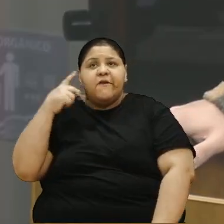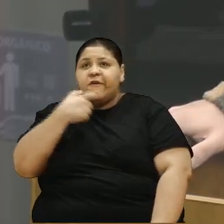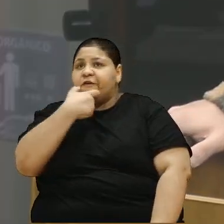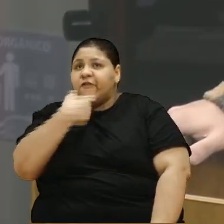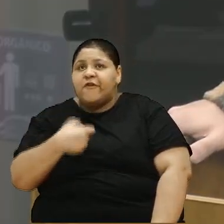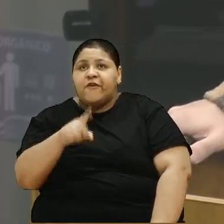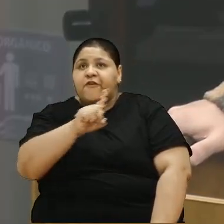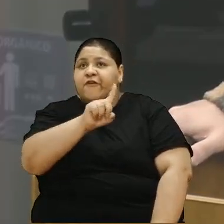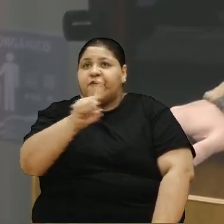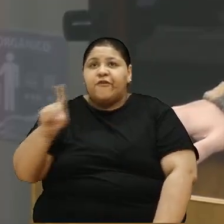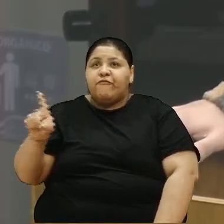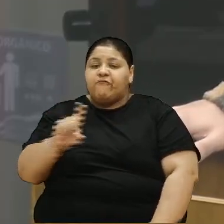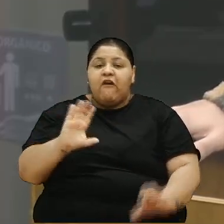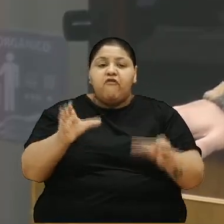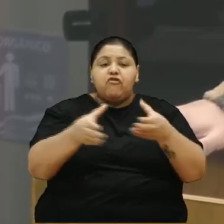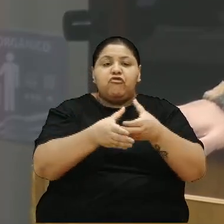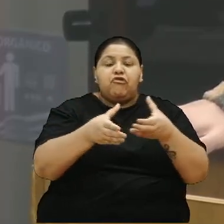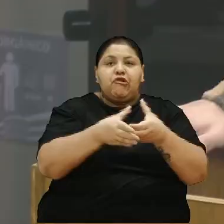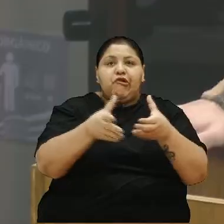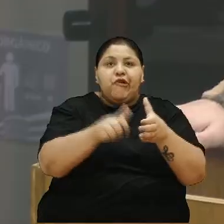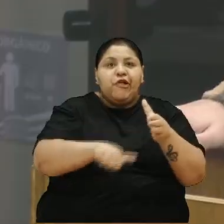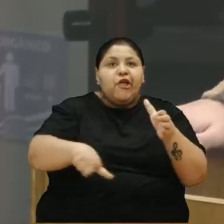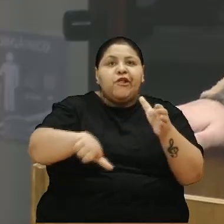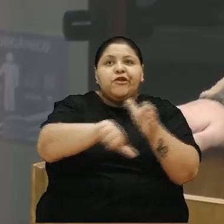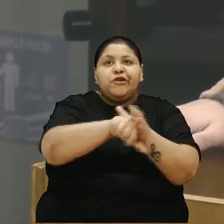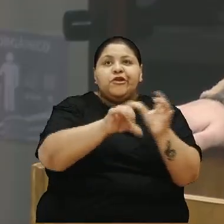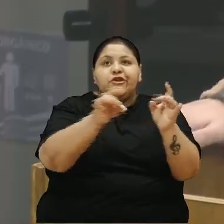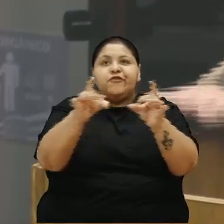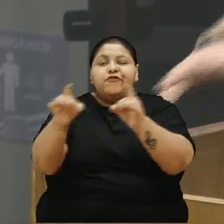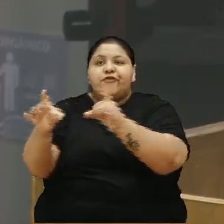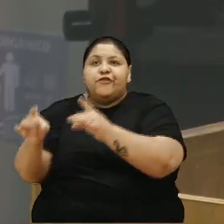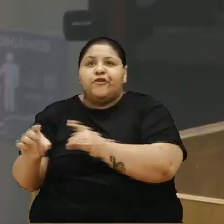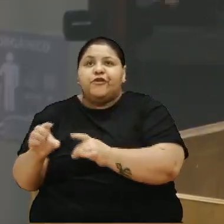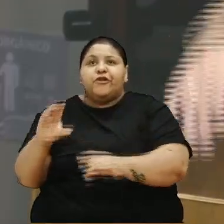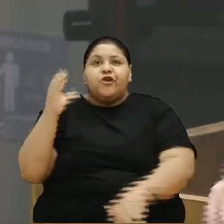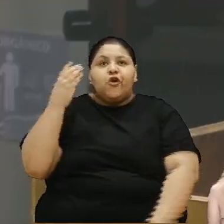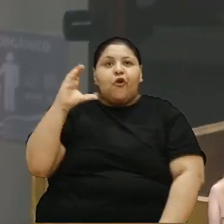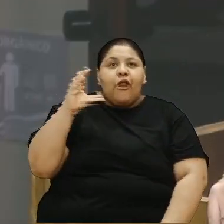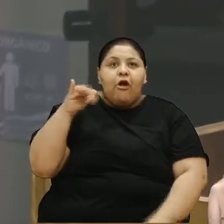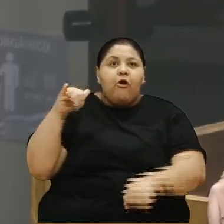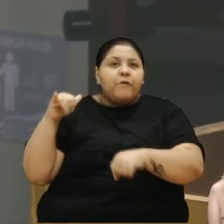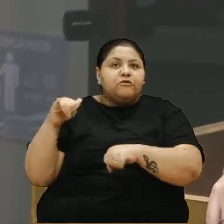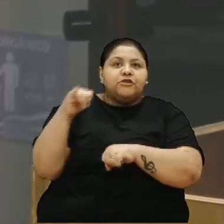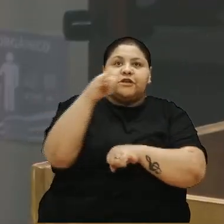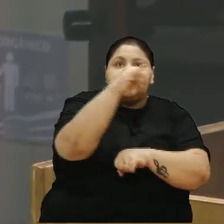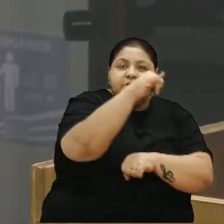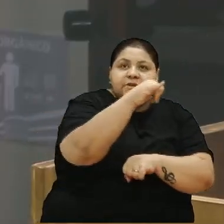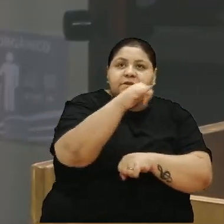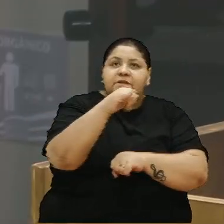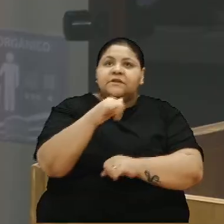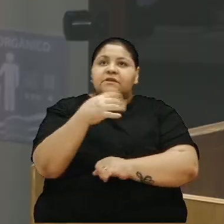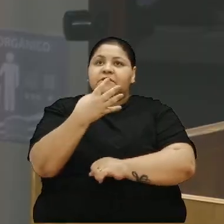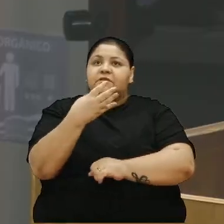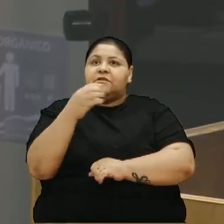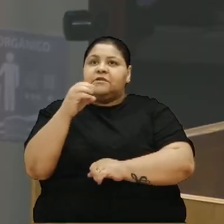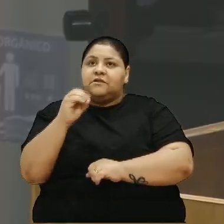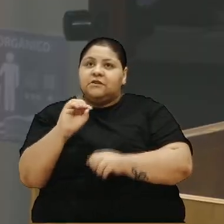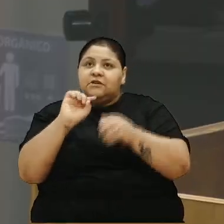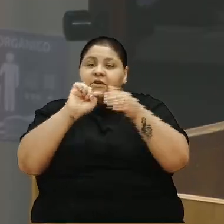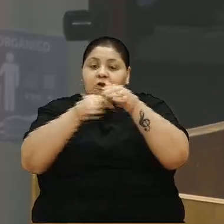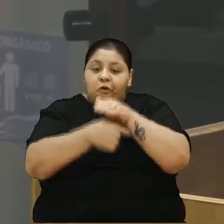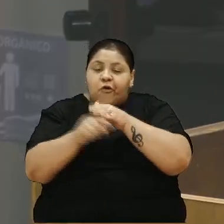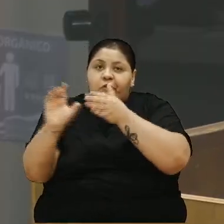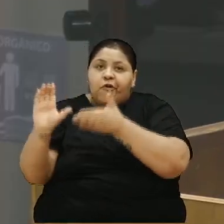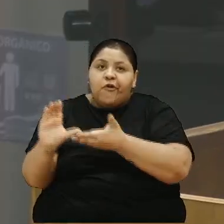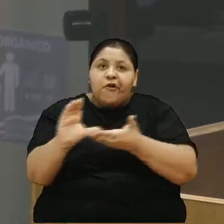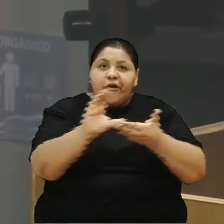estava numa boca de fumo, não estava na Colômbia, não estava num jatinho, estava em 40 fundos de